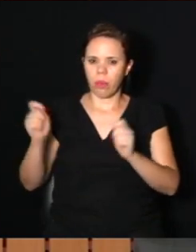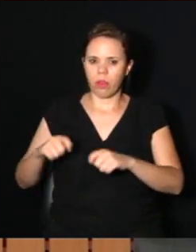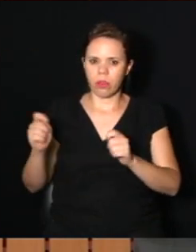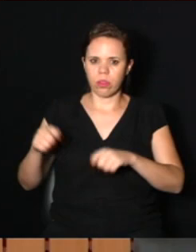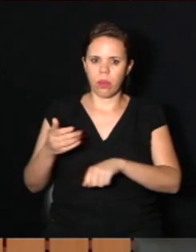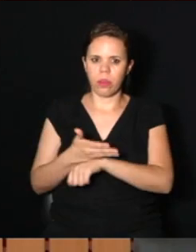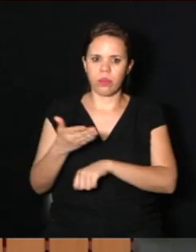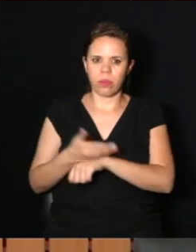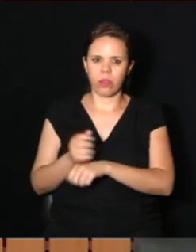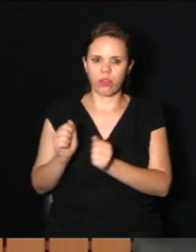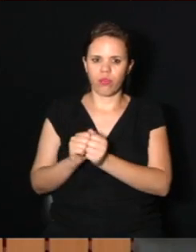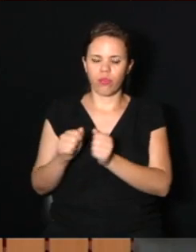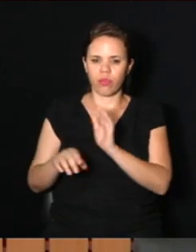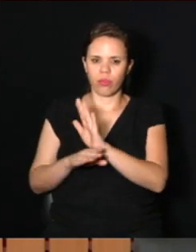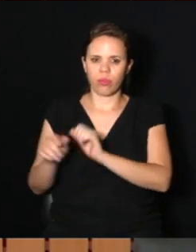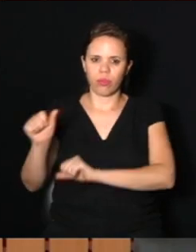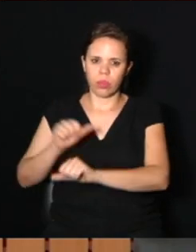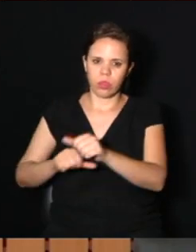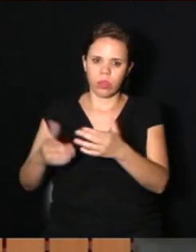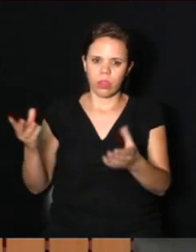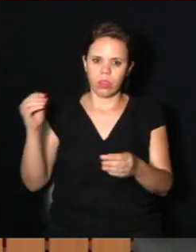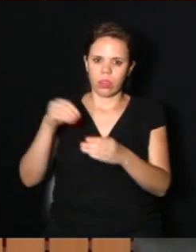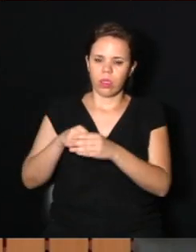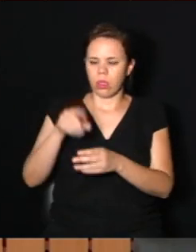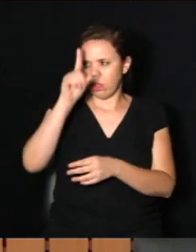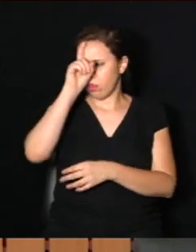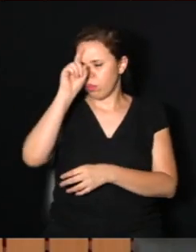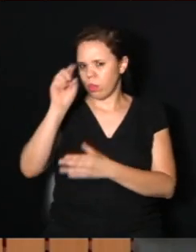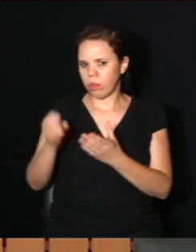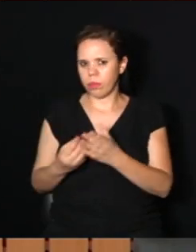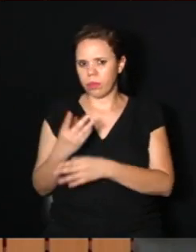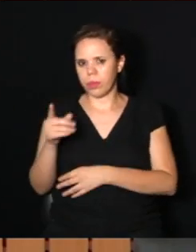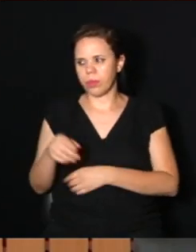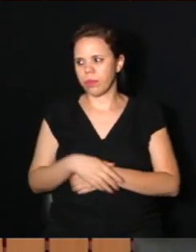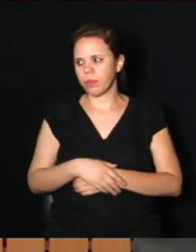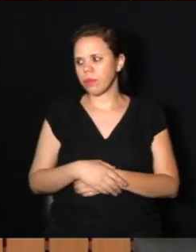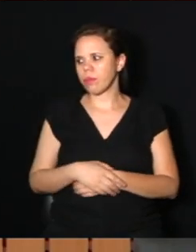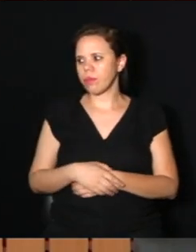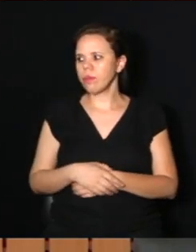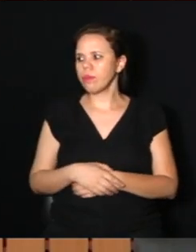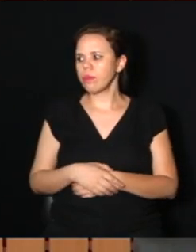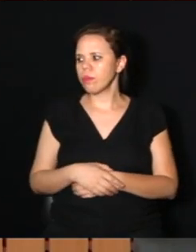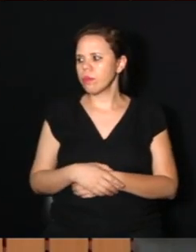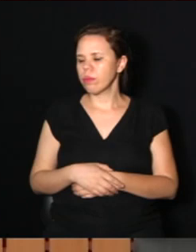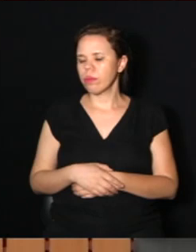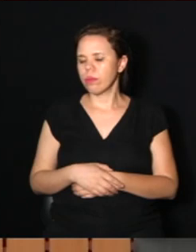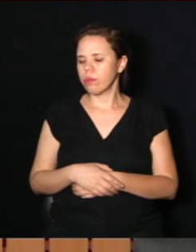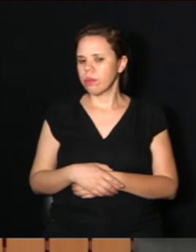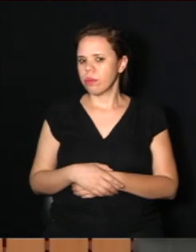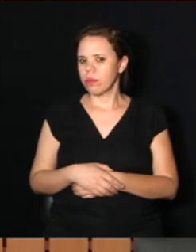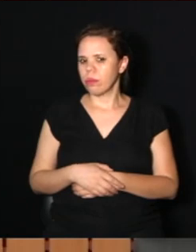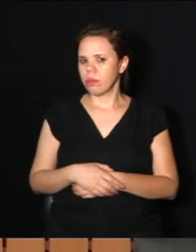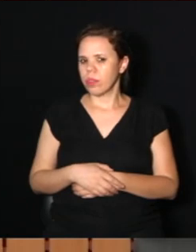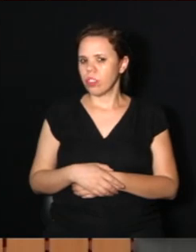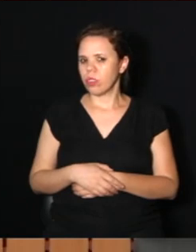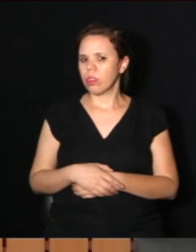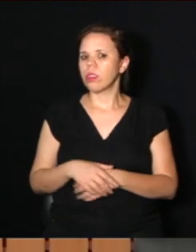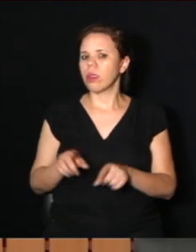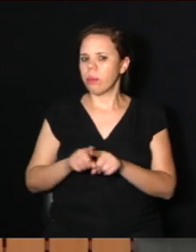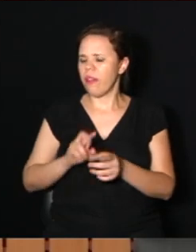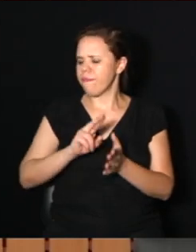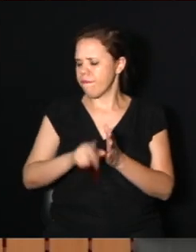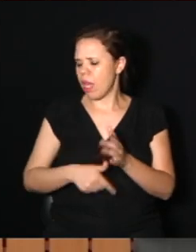participarem disso. A gente está falando de situações dessa natureza. E, para além dessas questões, as